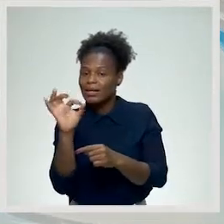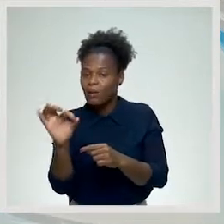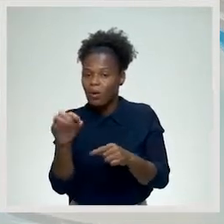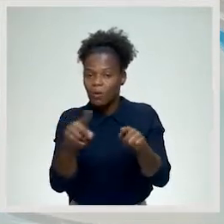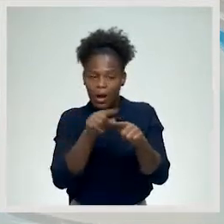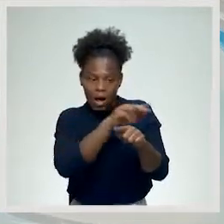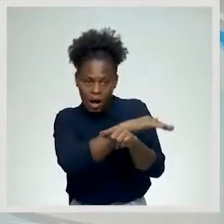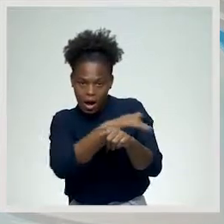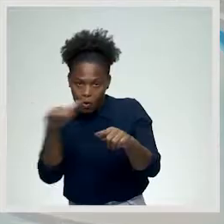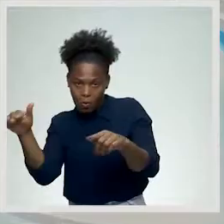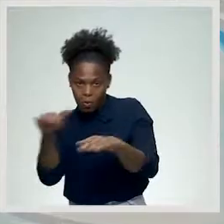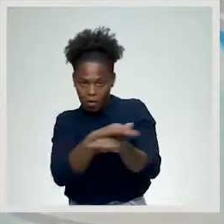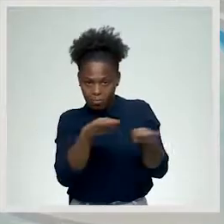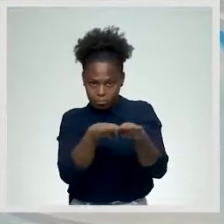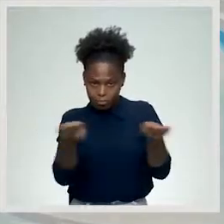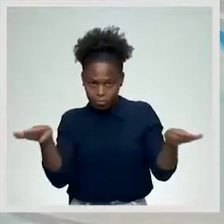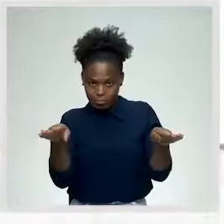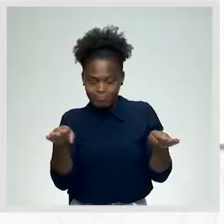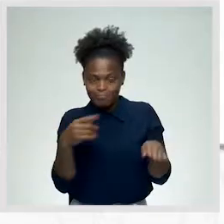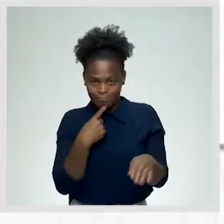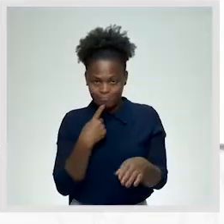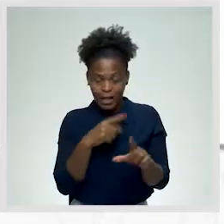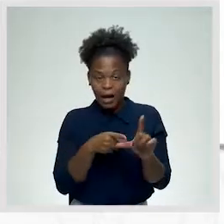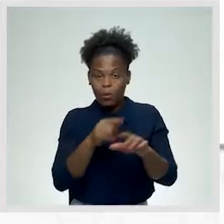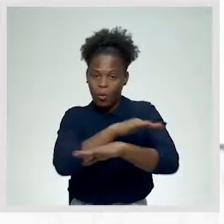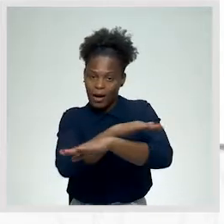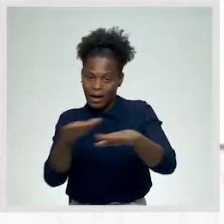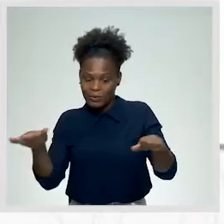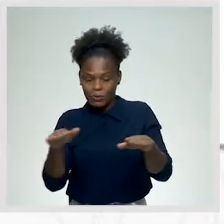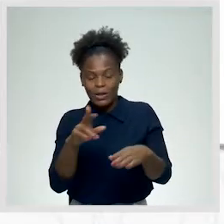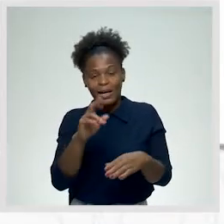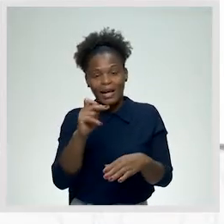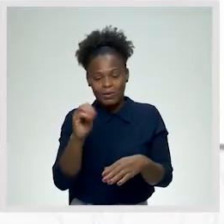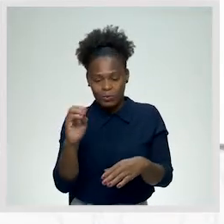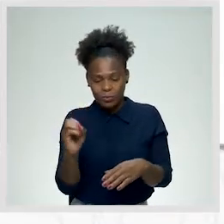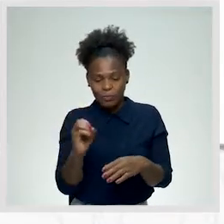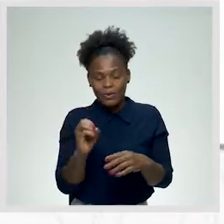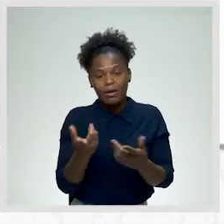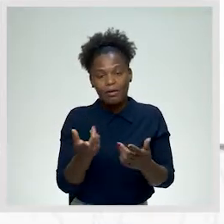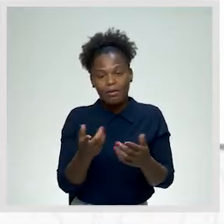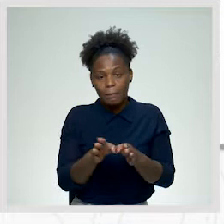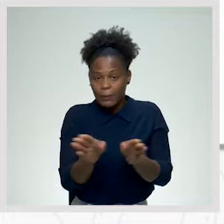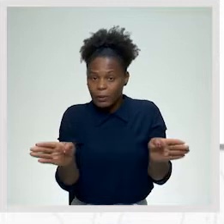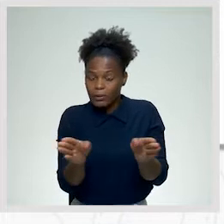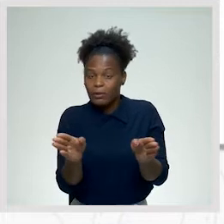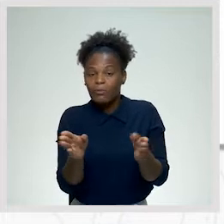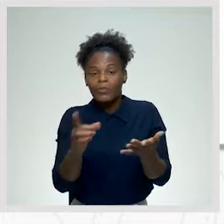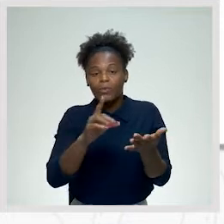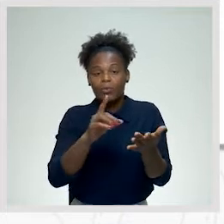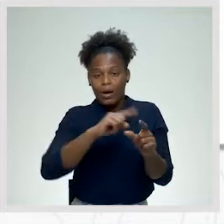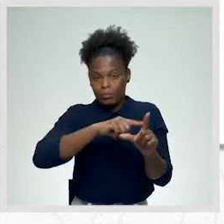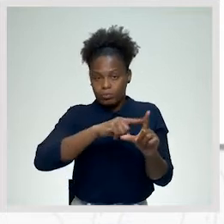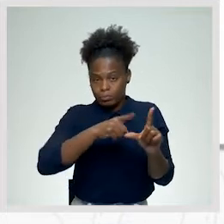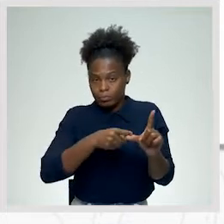raso. Então vejamos o que a tela nos diz. A amplitude de um ângulo inscrito numa